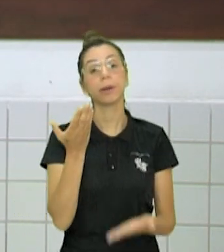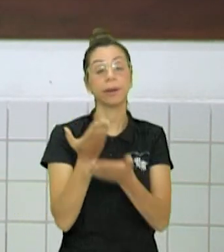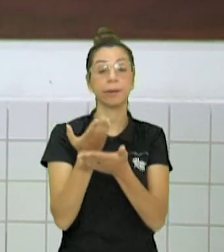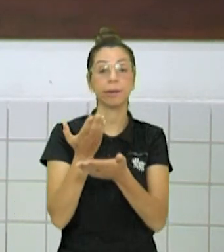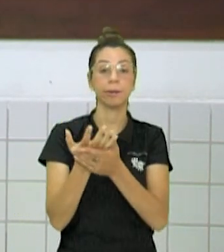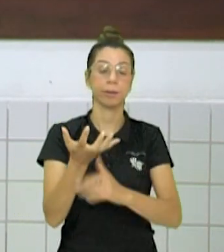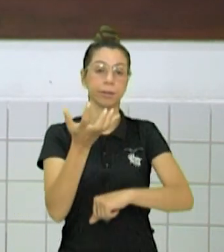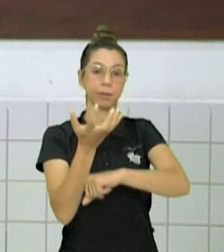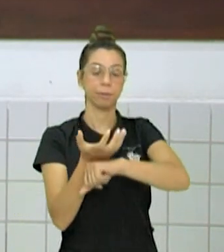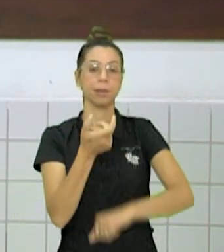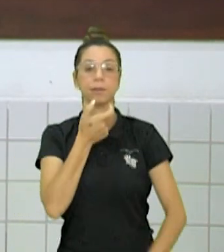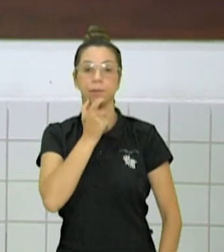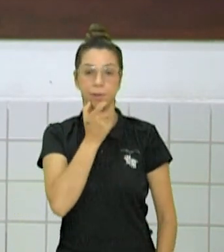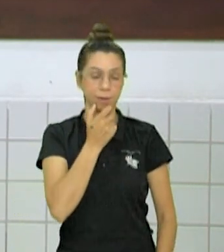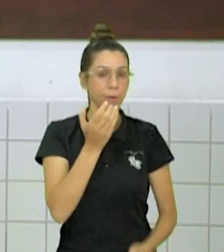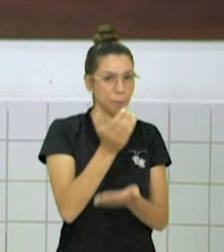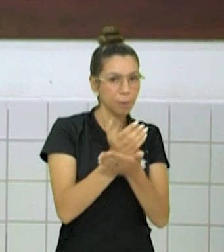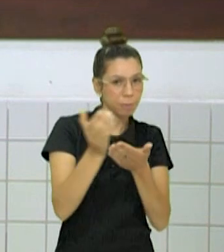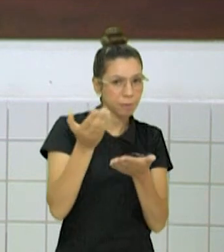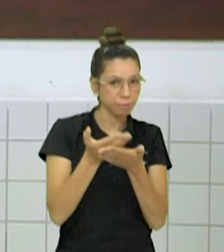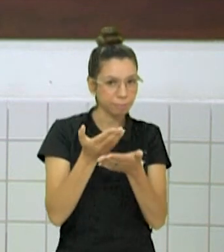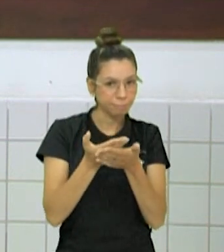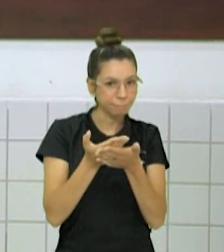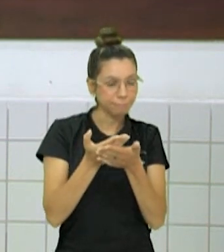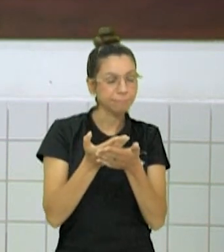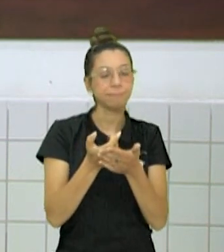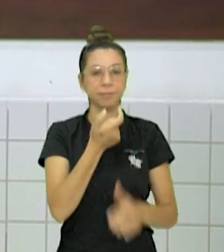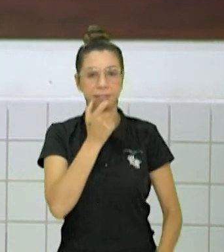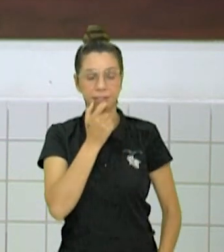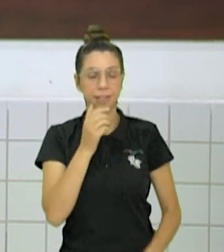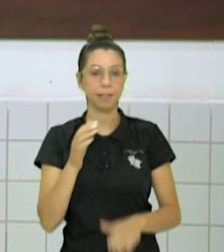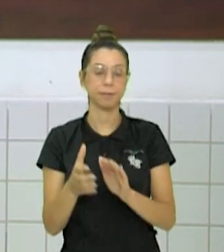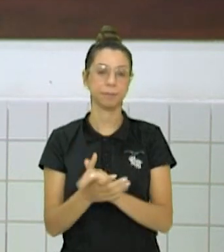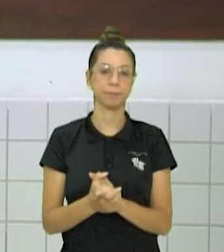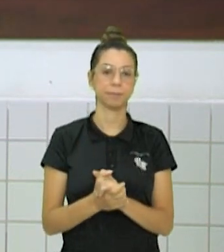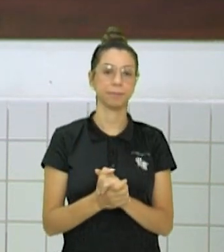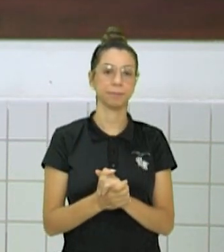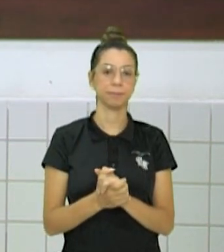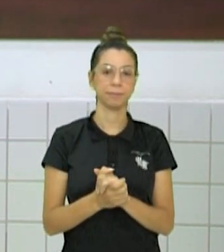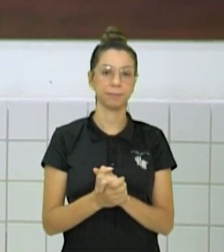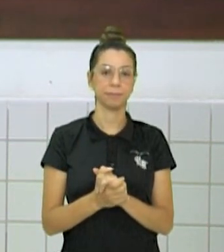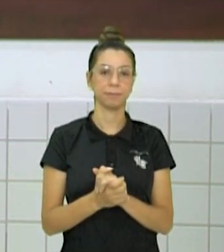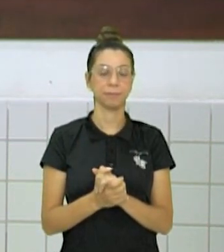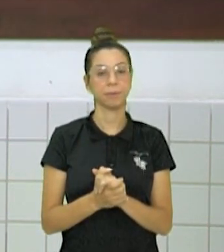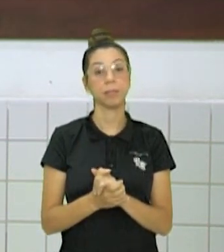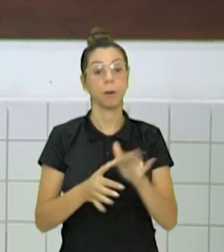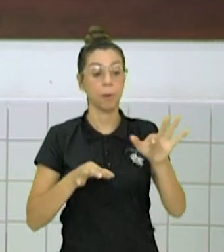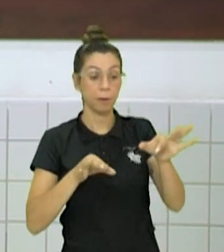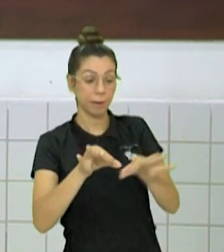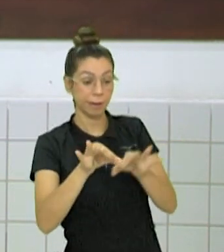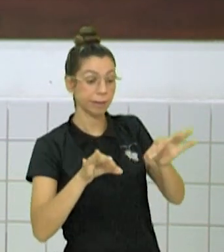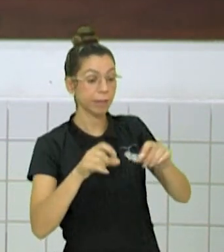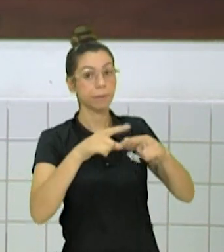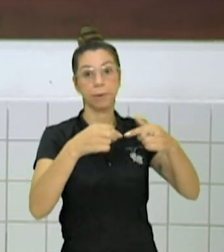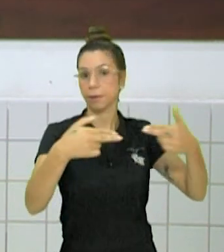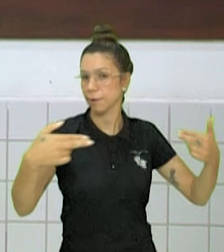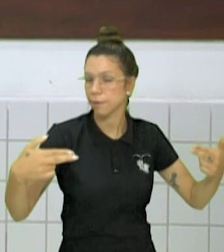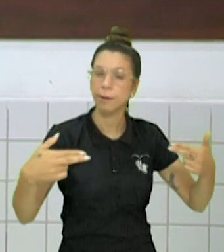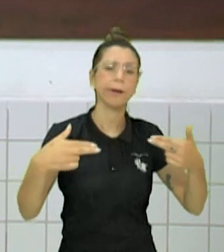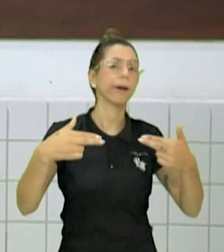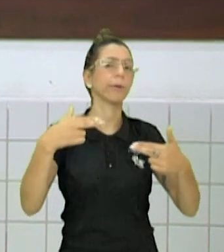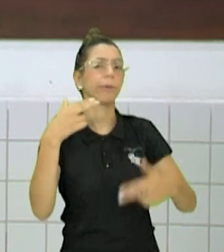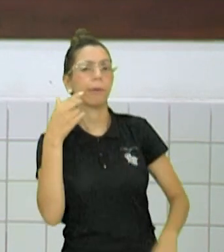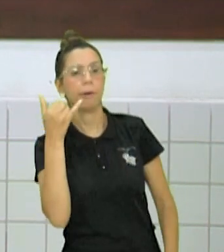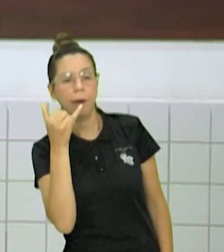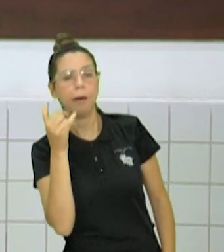English class. Bora iniciar a nossa aula de inglês aqui, mas antes, se organizem aí, pega o material, caderno,